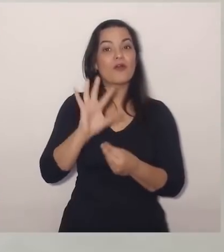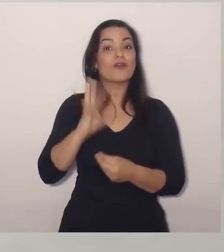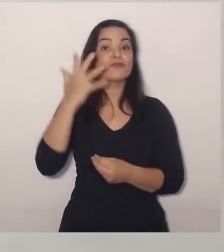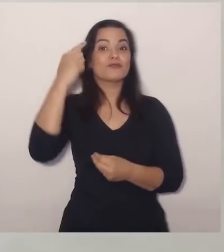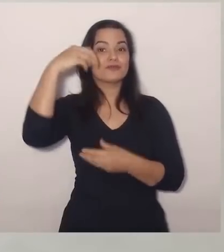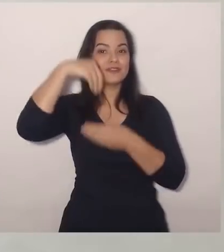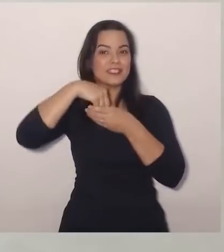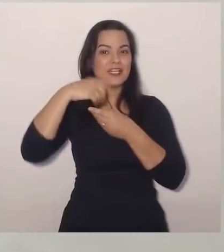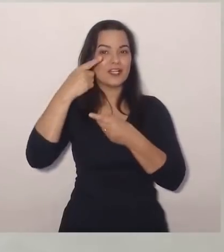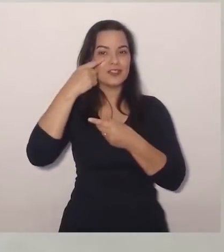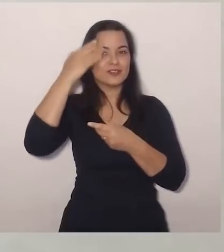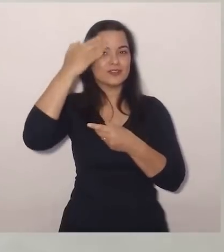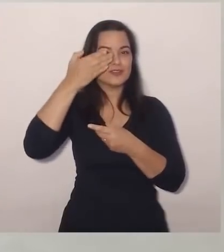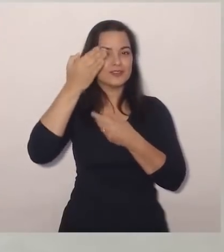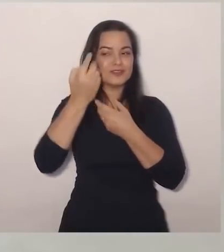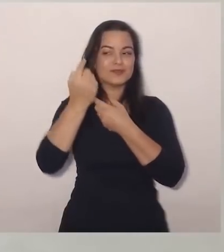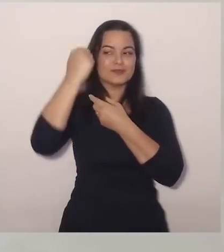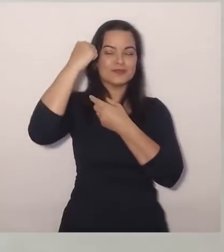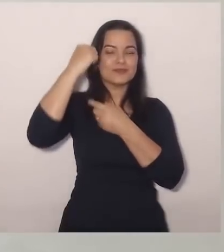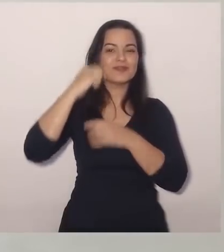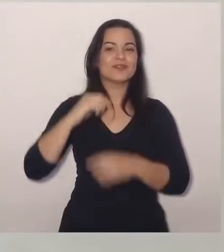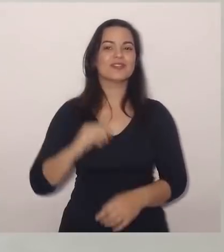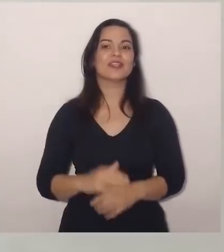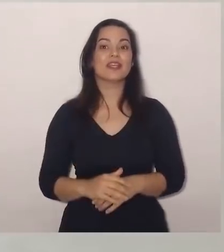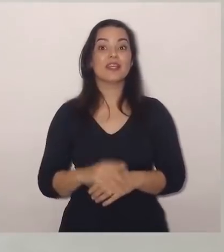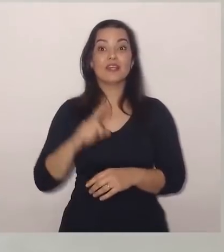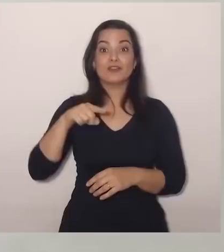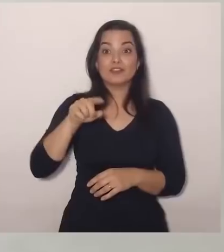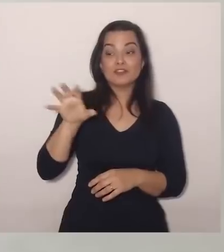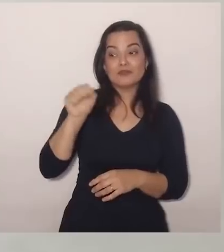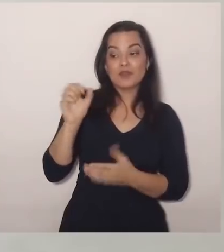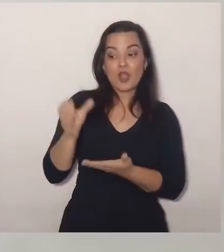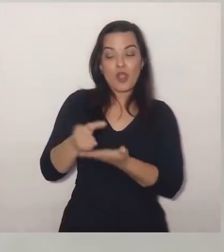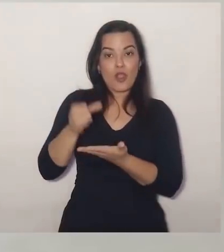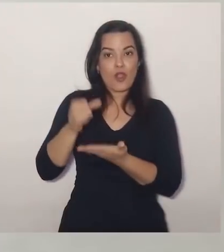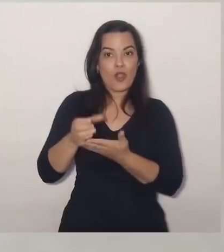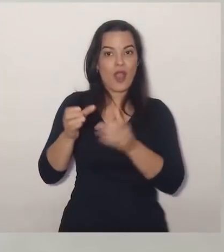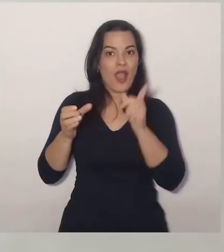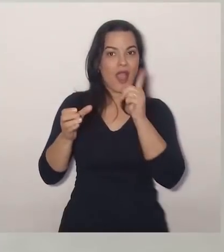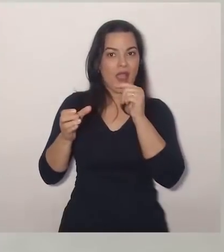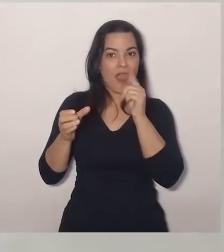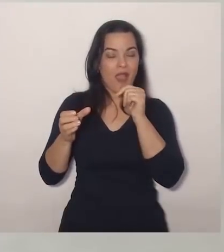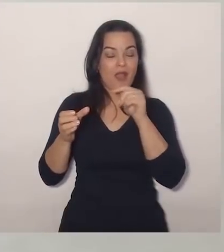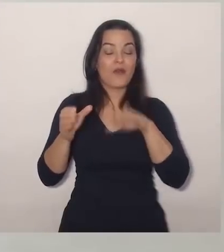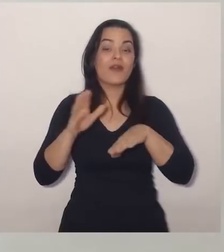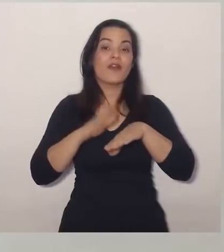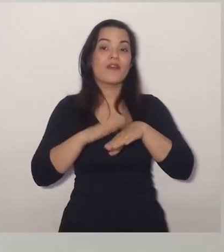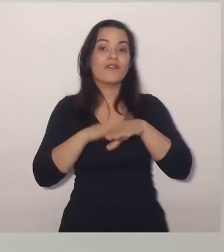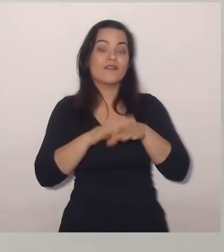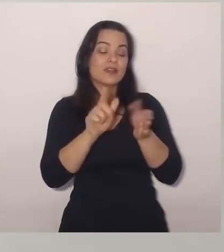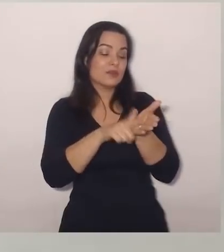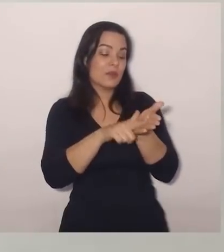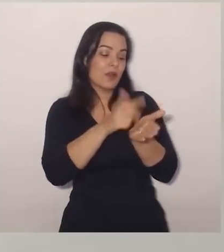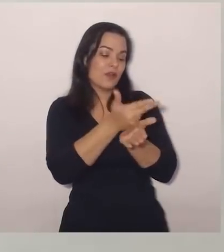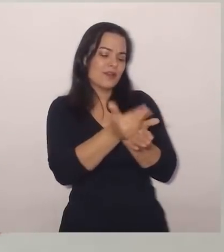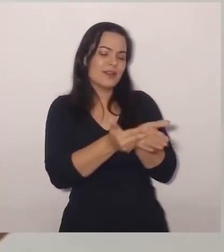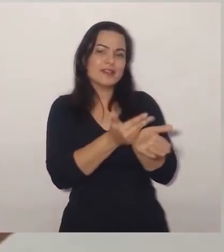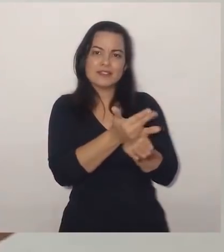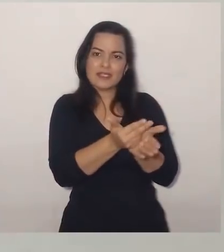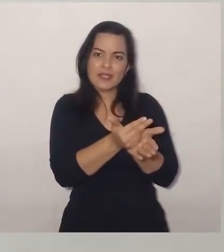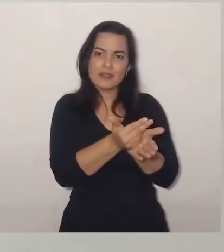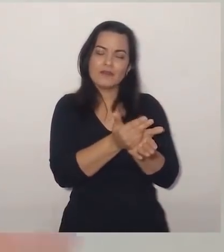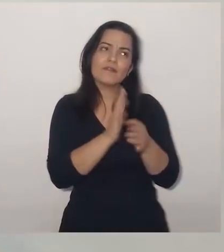tá? Vocês vão pegar um copo com água e vão pegar um pedaço de papel e fazer um desenho. Façam uma seta,